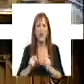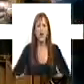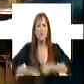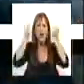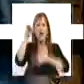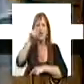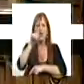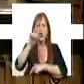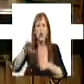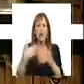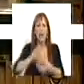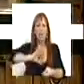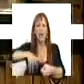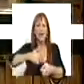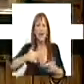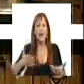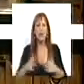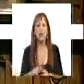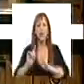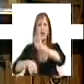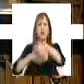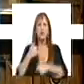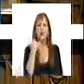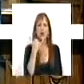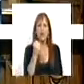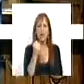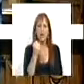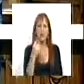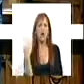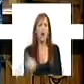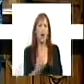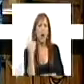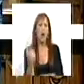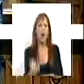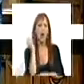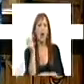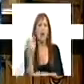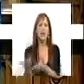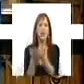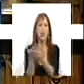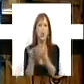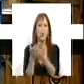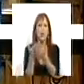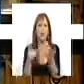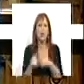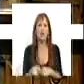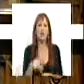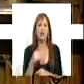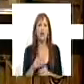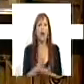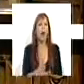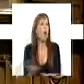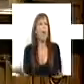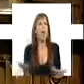as melhores escolhas para o planeta. Depois de 20 demorados anos de negociações, de